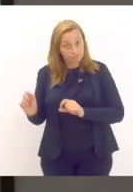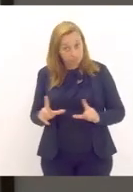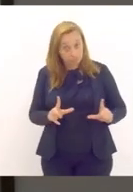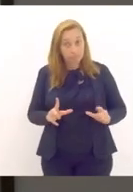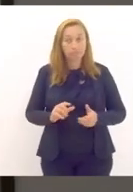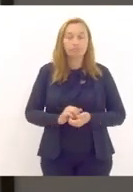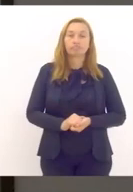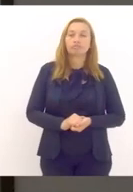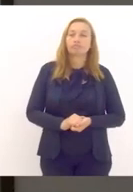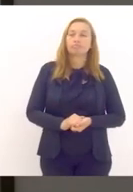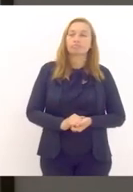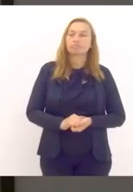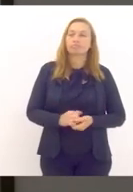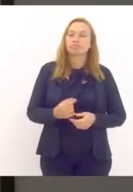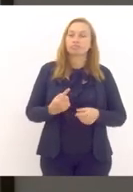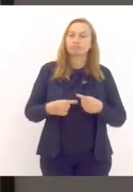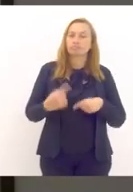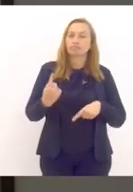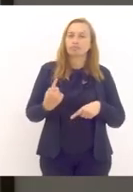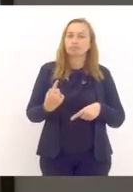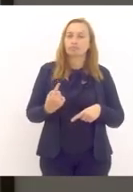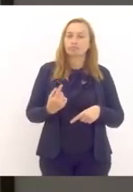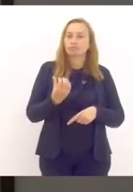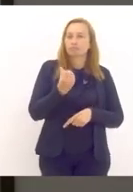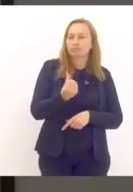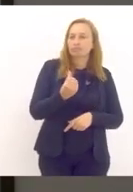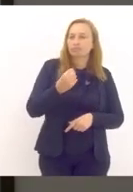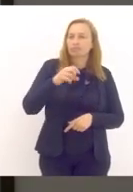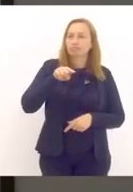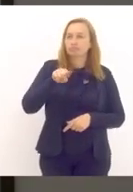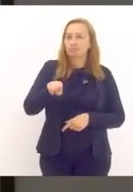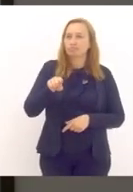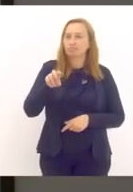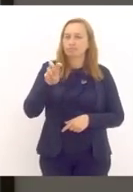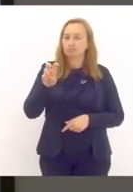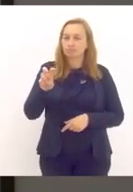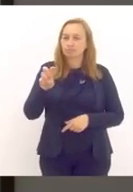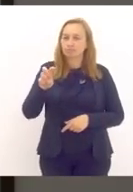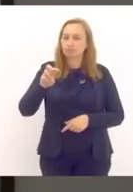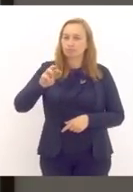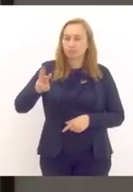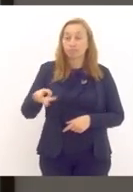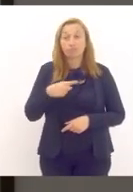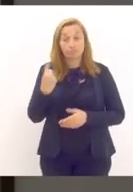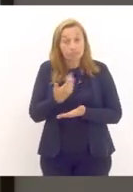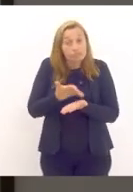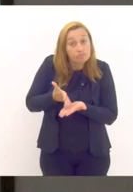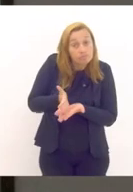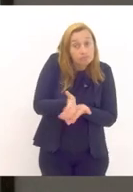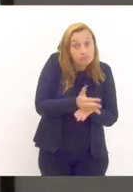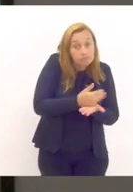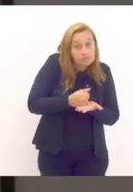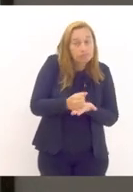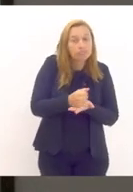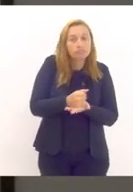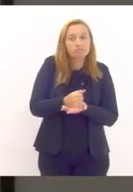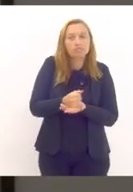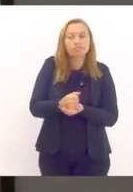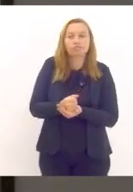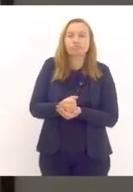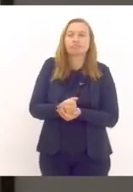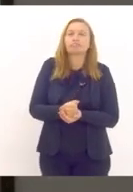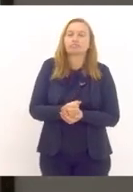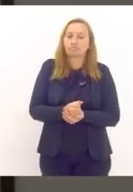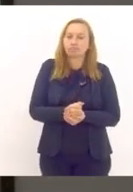um superávit orçamentário de 6,5 bilhão. Ou seja, entre o que a gente arrecadou e o que a gente empenhou de despesas,